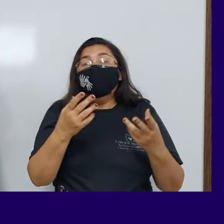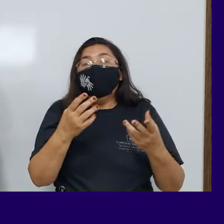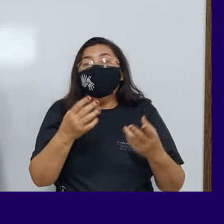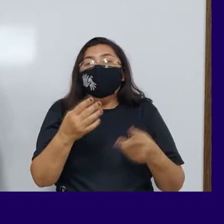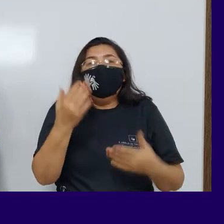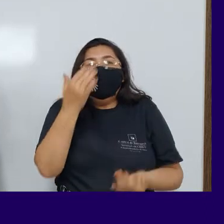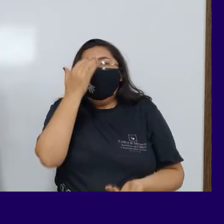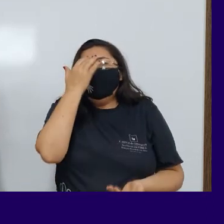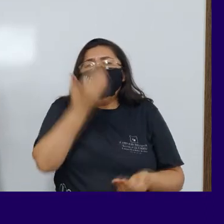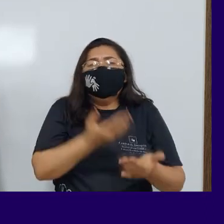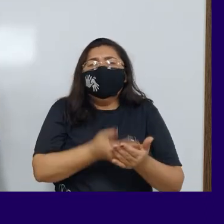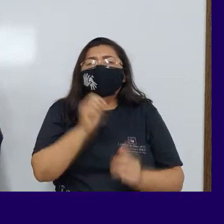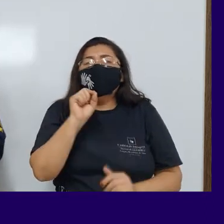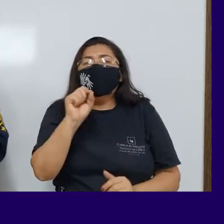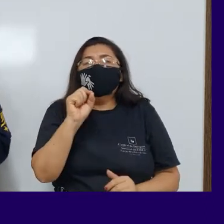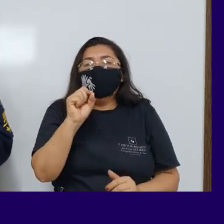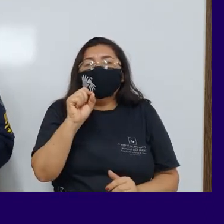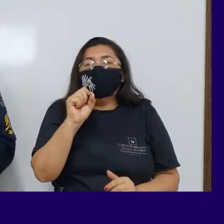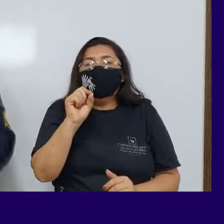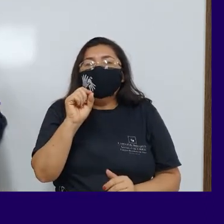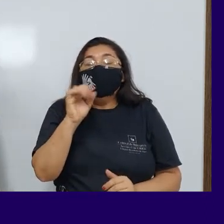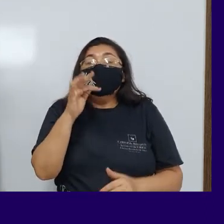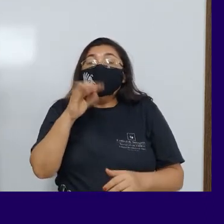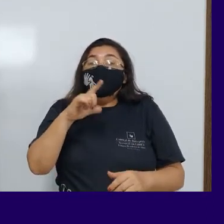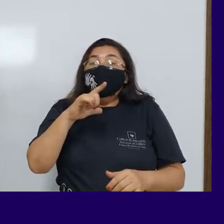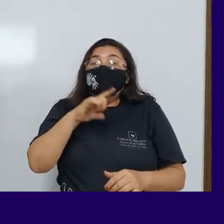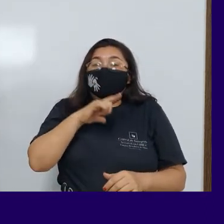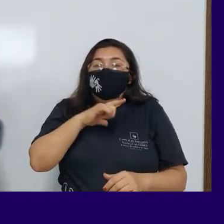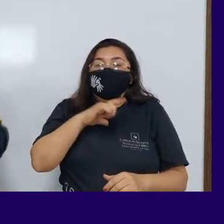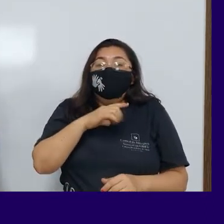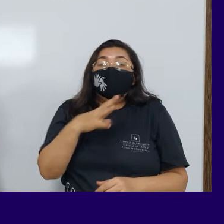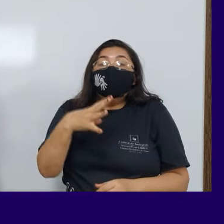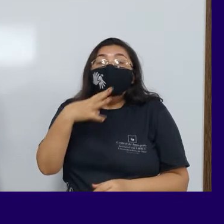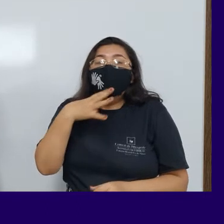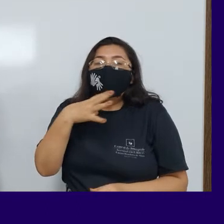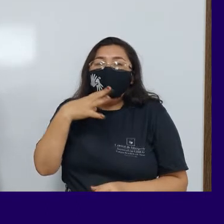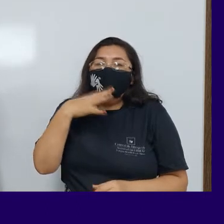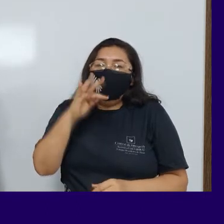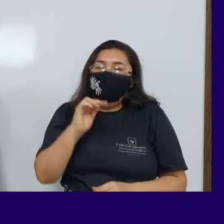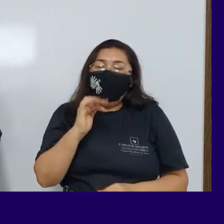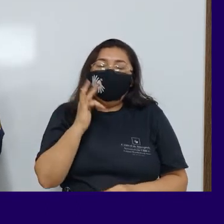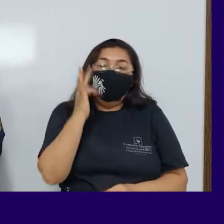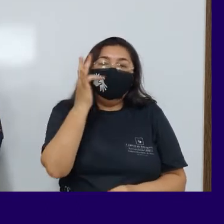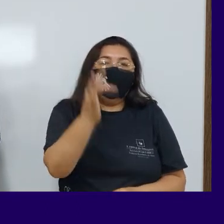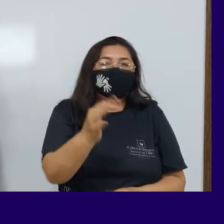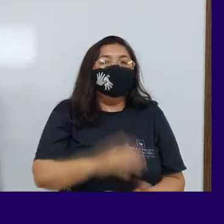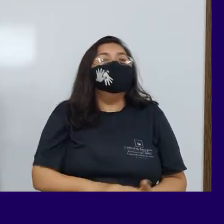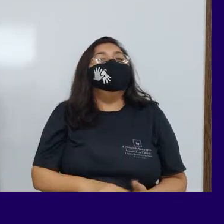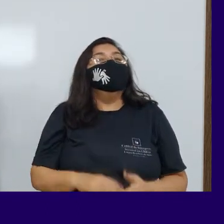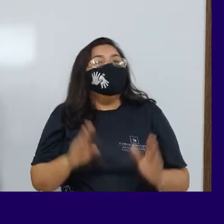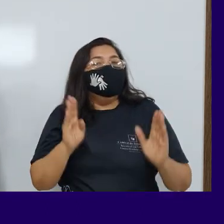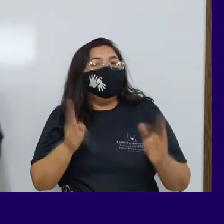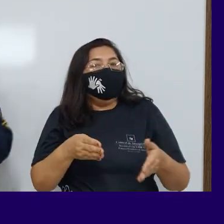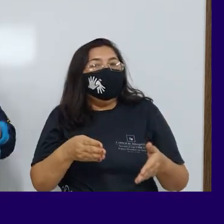substância tinha o poder de predizer o futuro. Presta atenção, olha aí, mais um exemplo de um tipo de droga que já vem